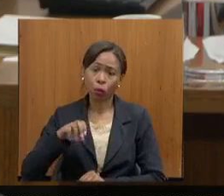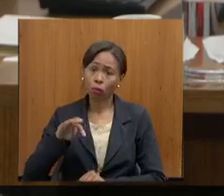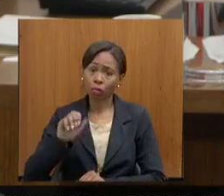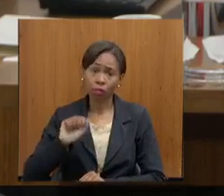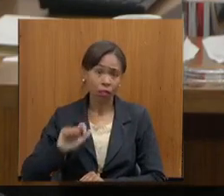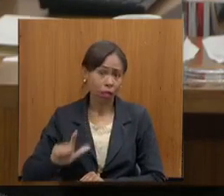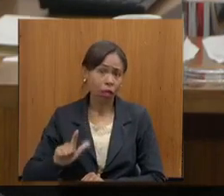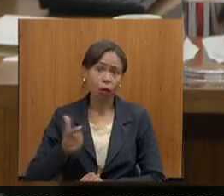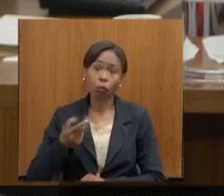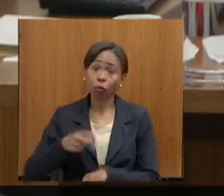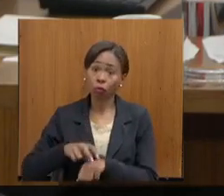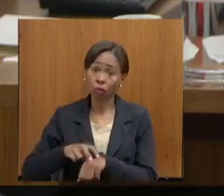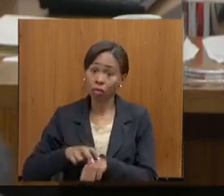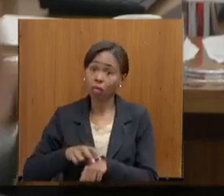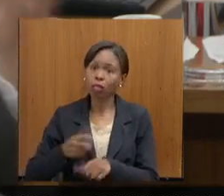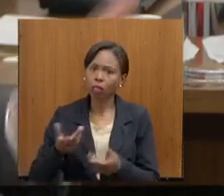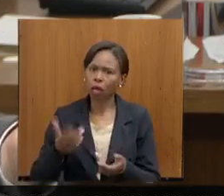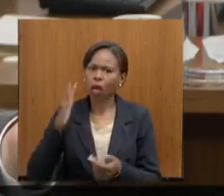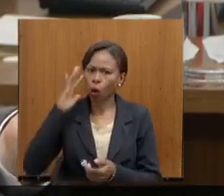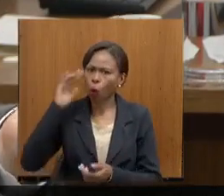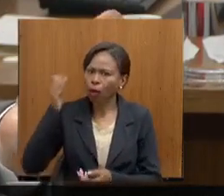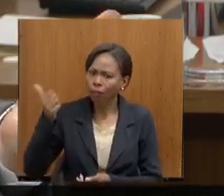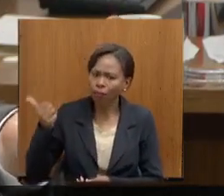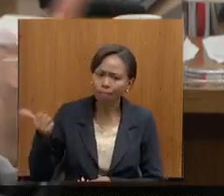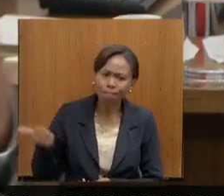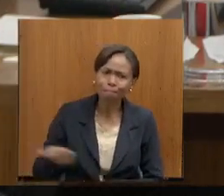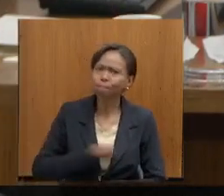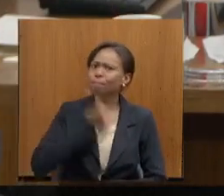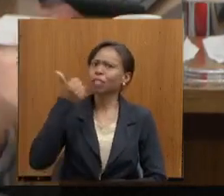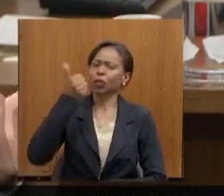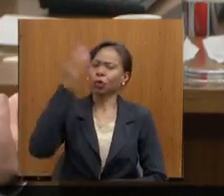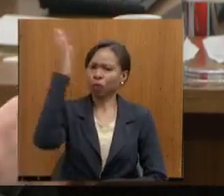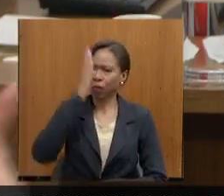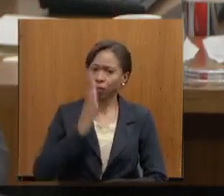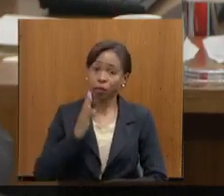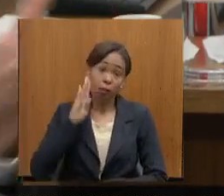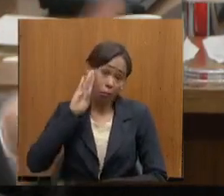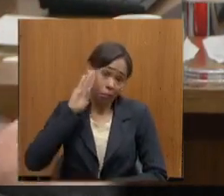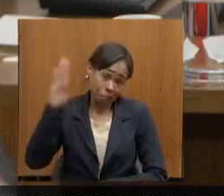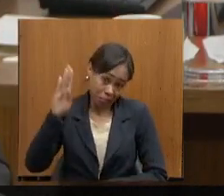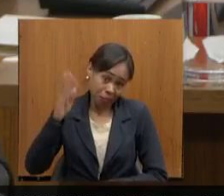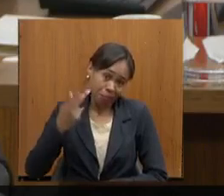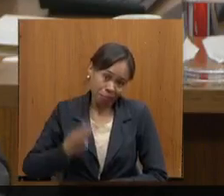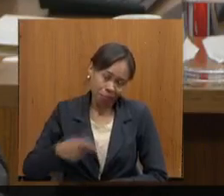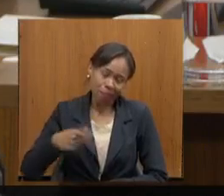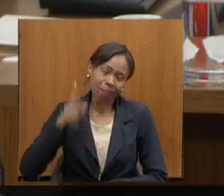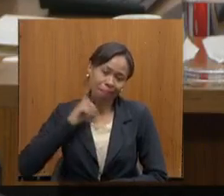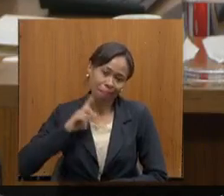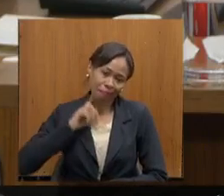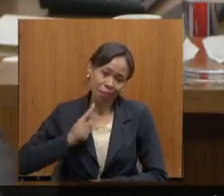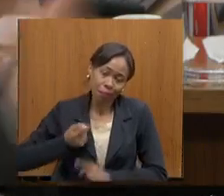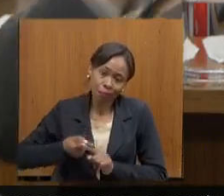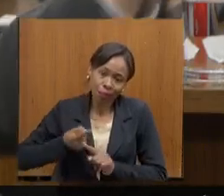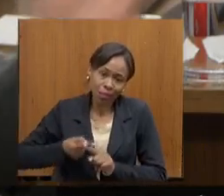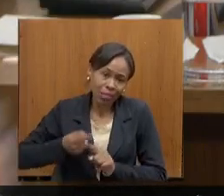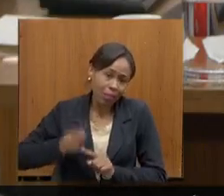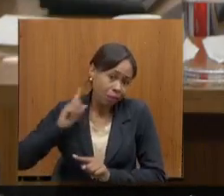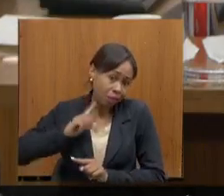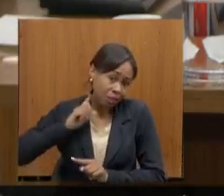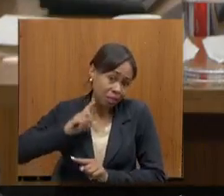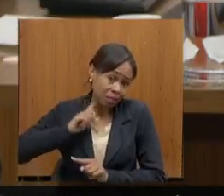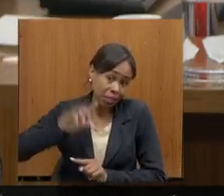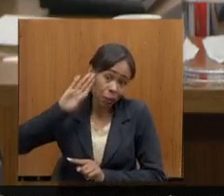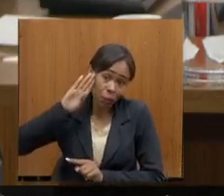defensor para mim isso pode fazer uma grande diferença para o Brasil e sobretudo para Minas que afinal aqui nós somos a caixa